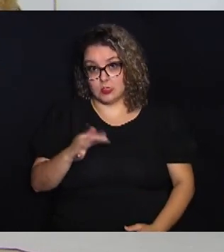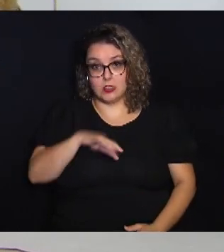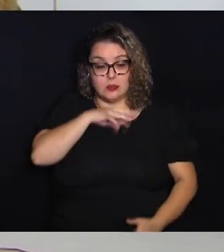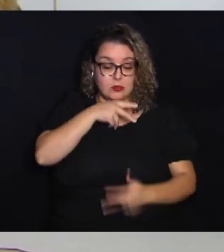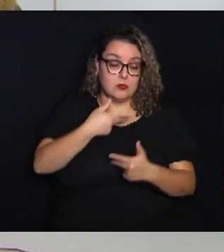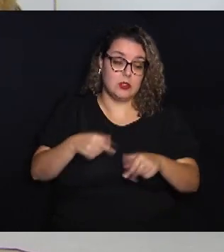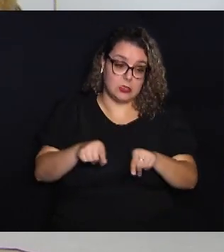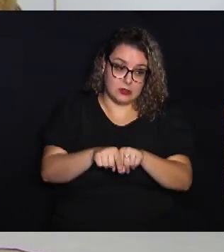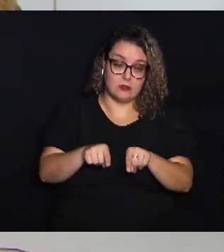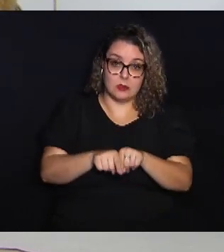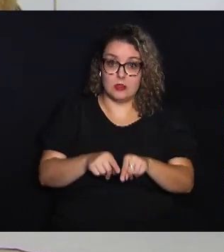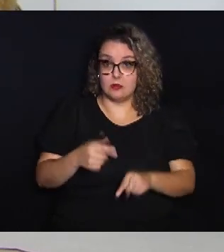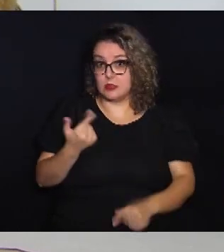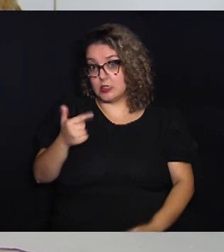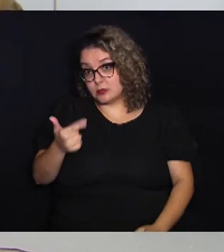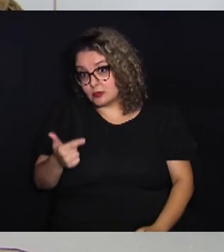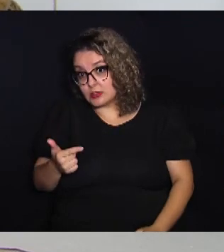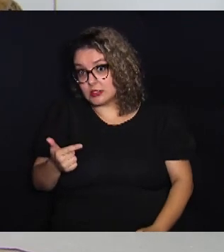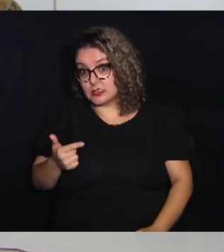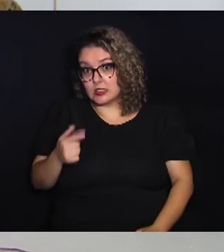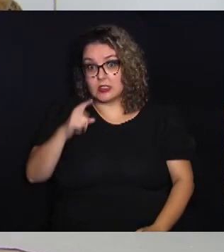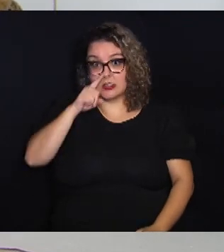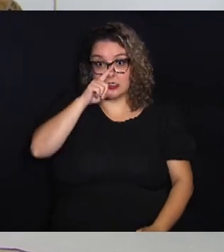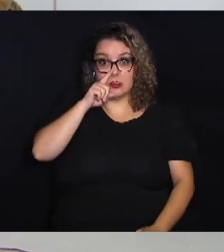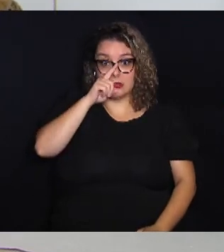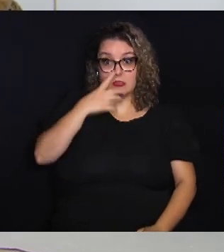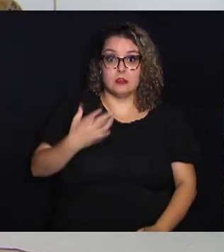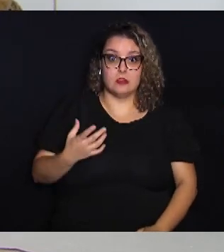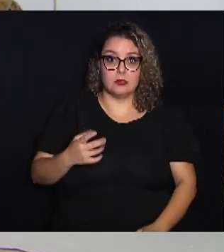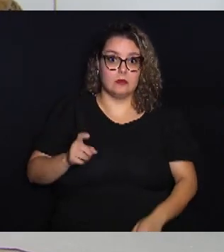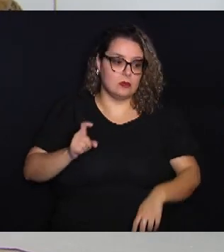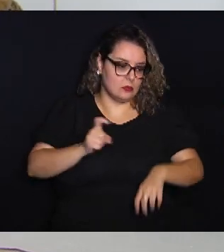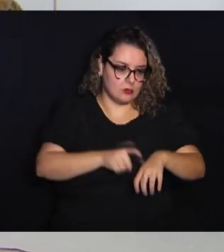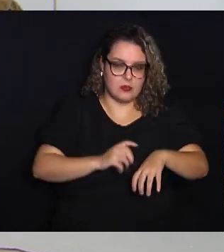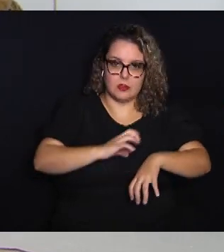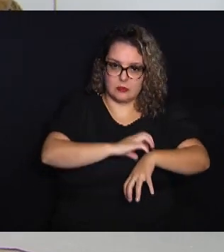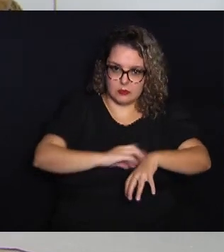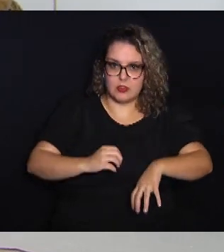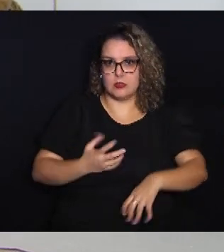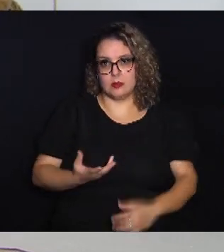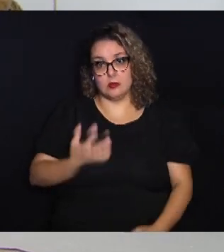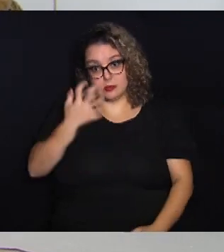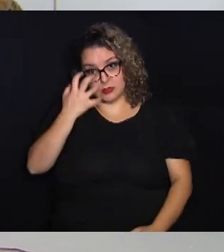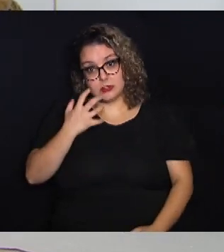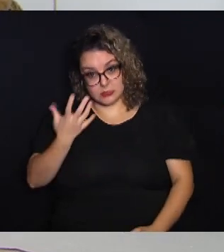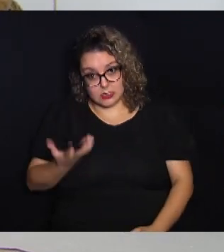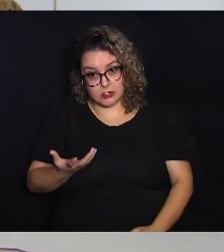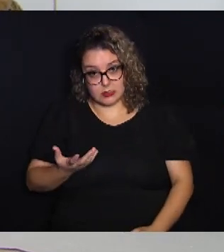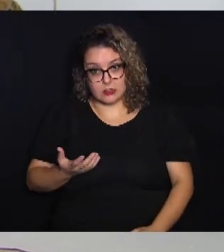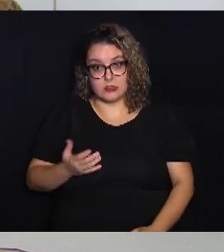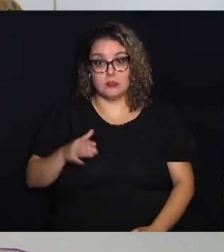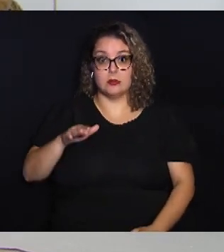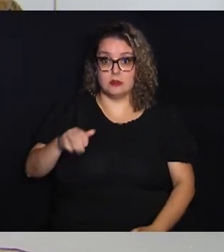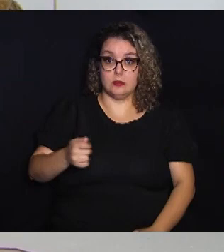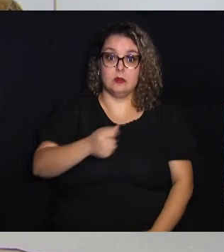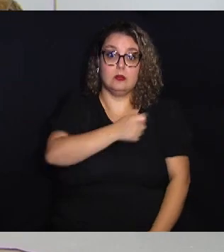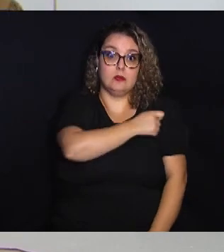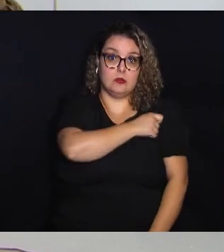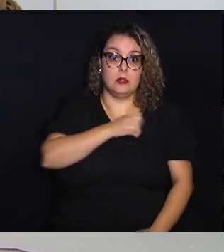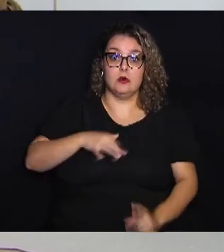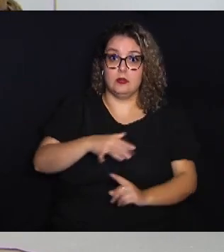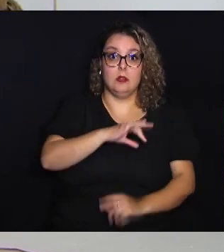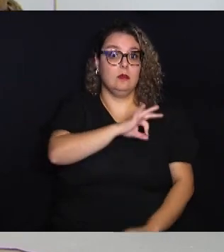agravar o ferimento do animal e também para você não se arriscar a tomar uma bicada, um arranhão, algo bem sério. Então é chamar